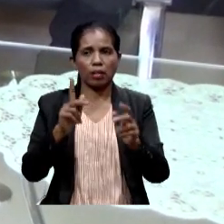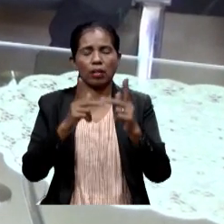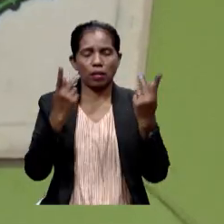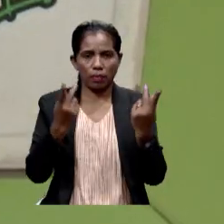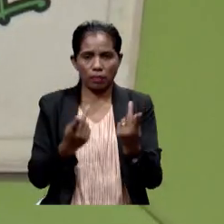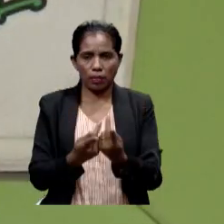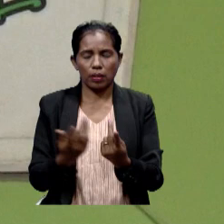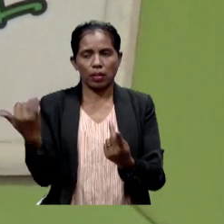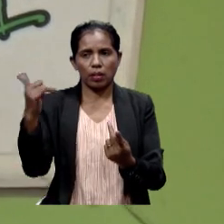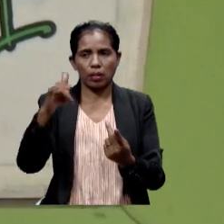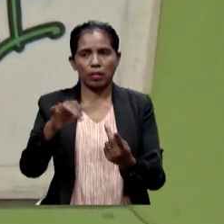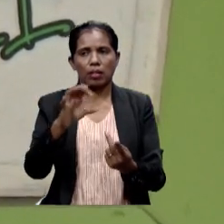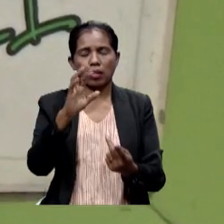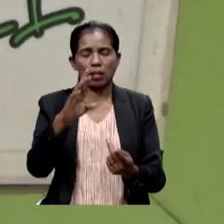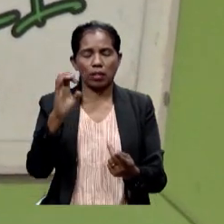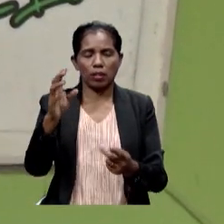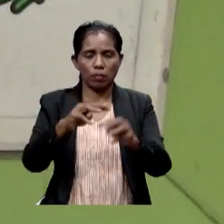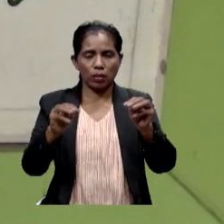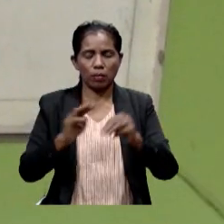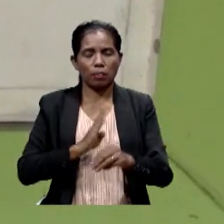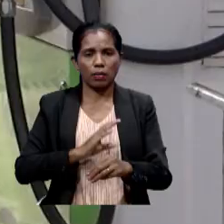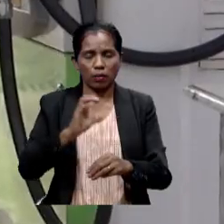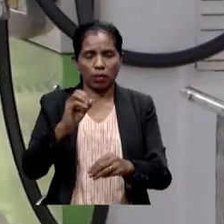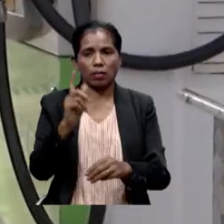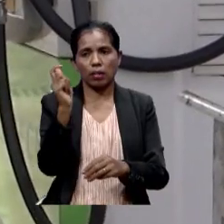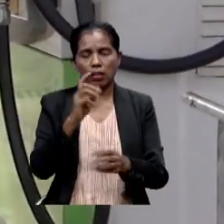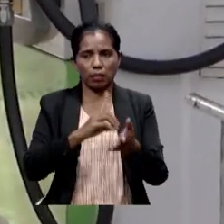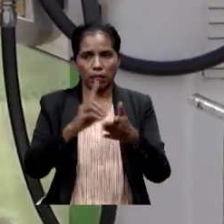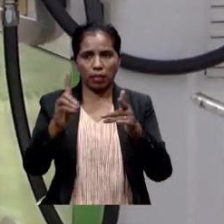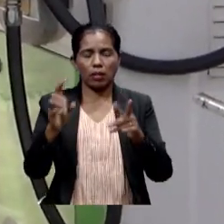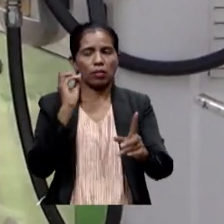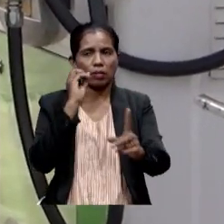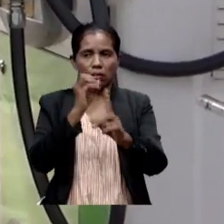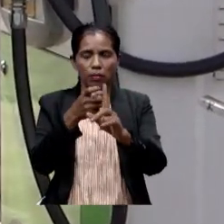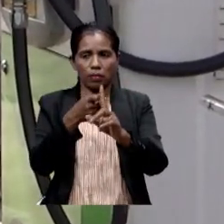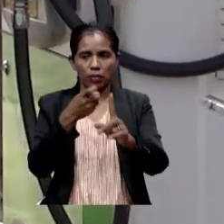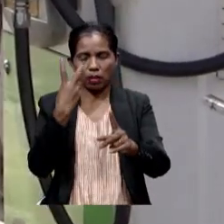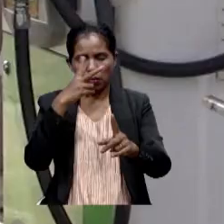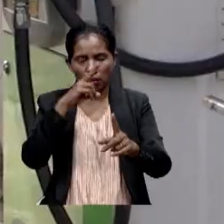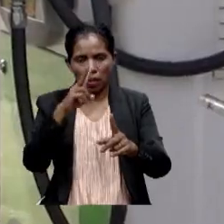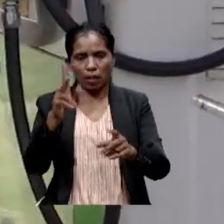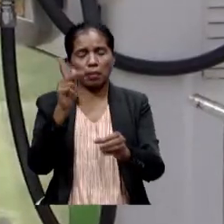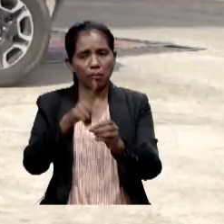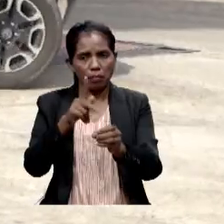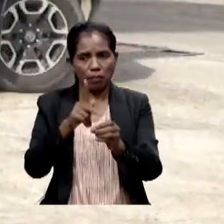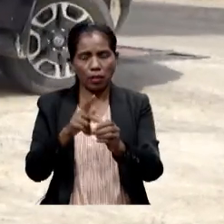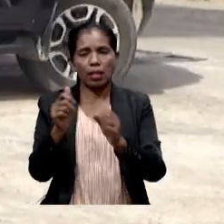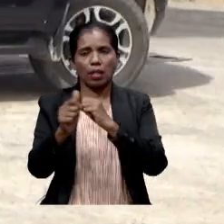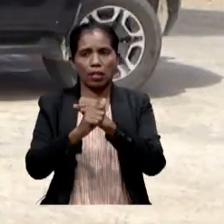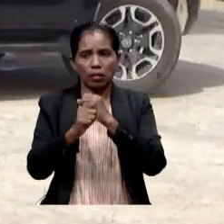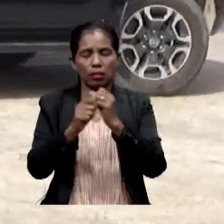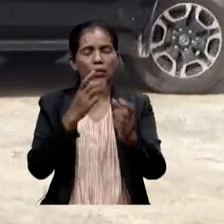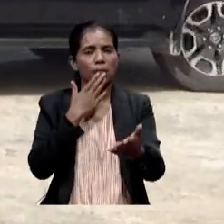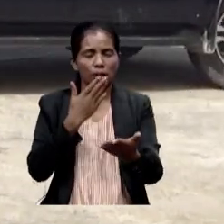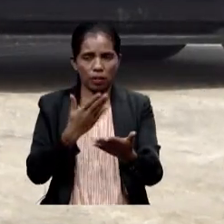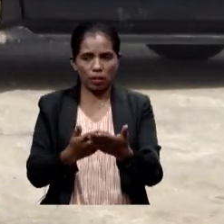Realistic no Fecília e no município de Baucau, terça semana. O objetivo de inspeção é a verificar a implementação da ação coletiva SIRA.